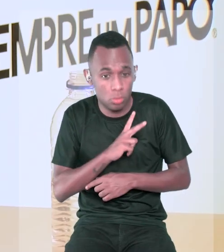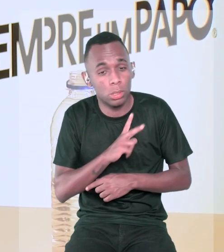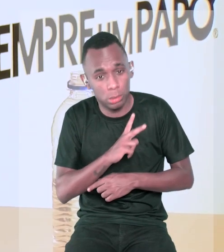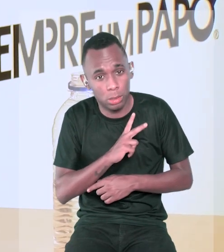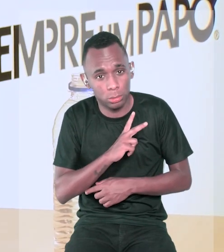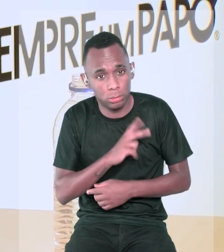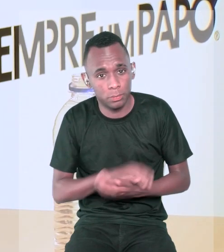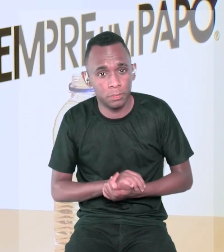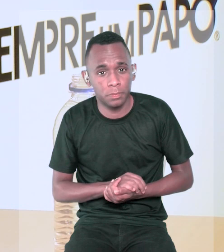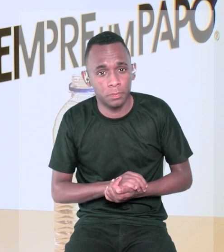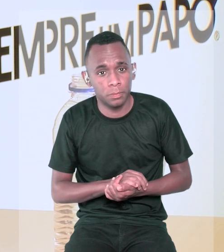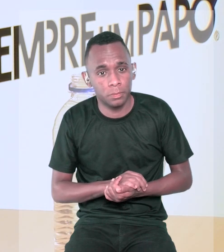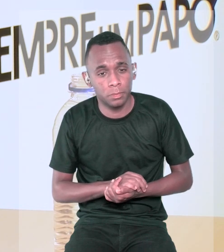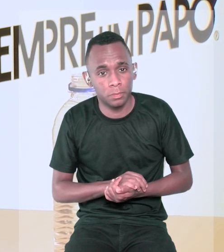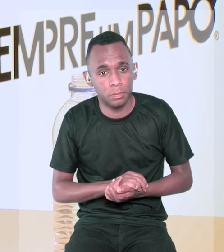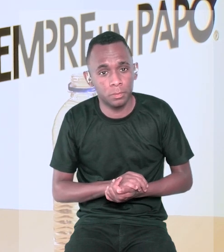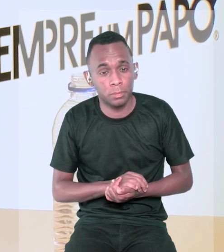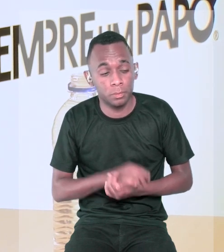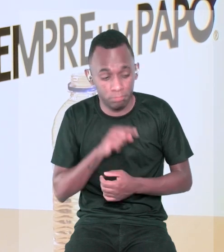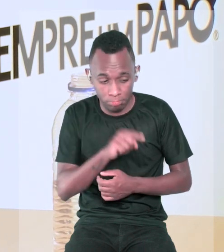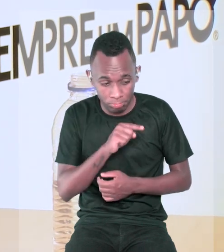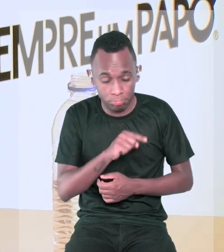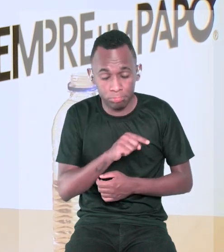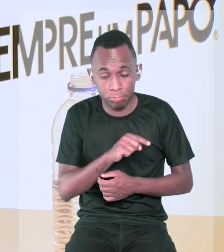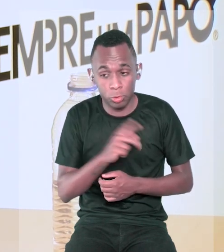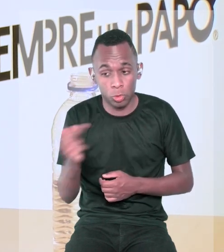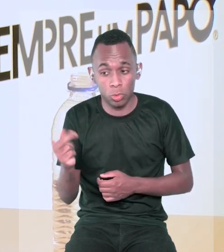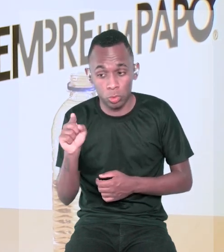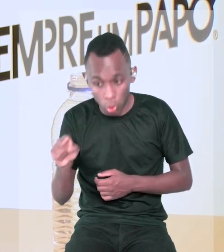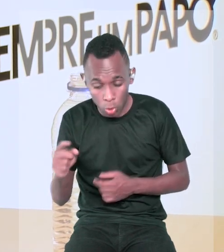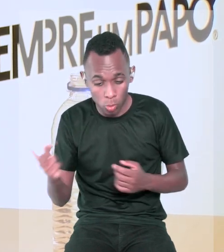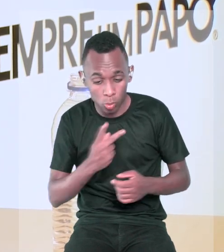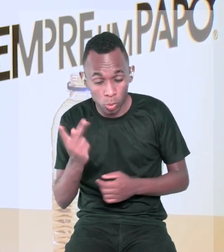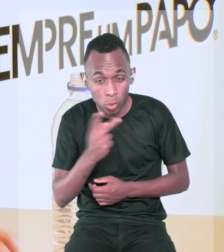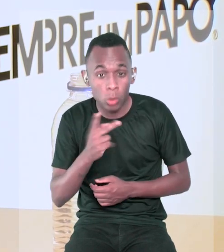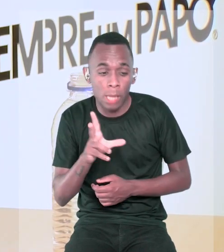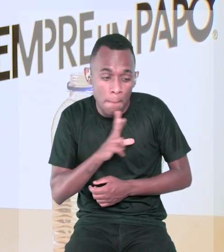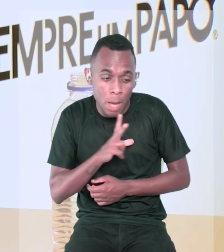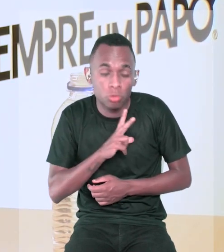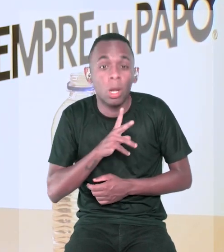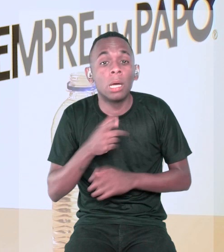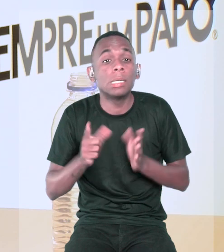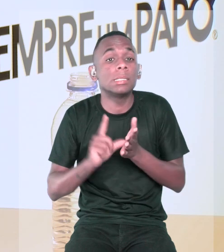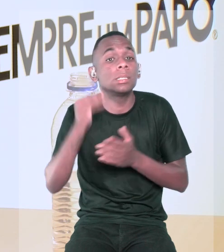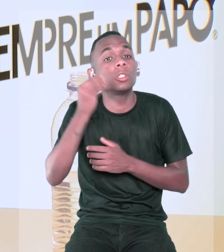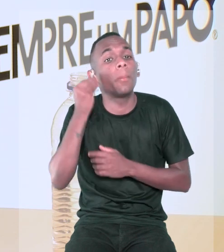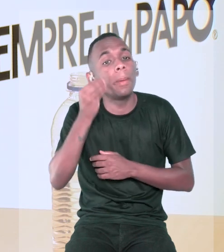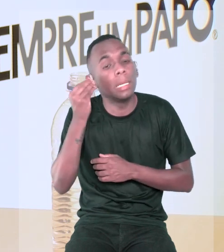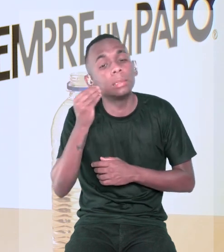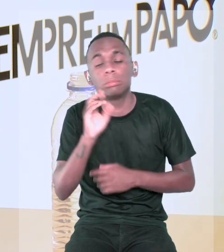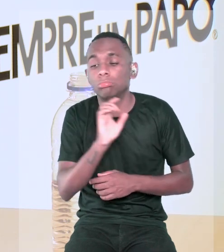uma intimidade. No caso de André e Doreen, essa intimidade partira